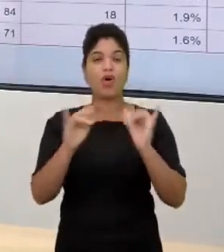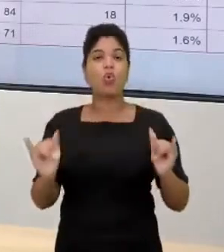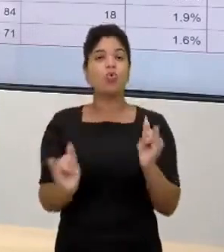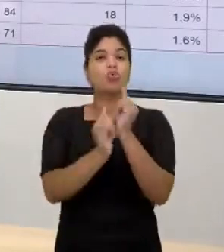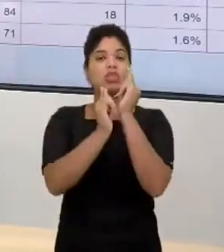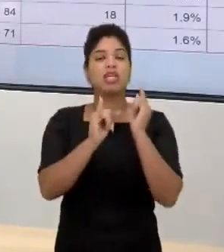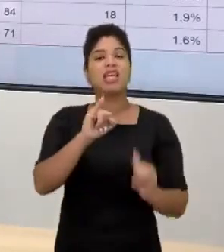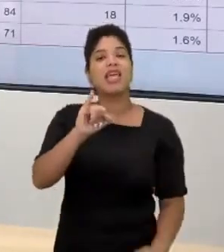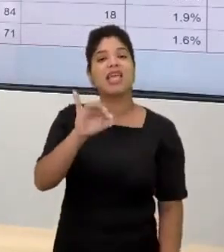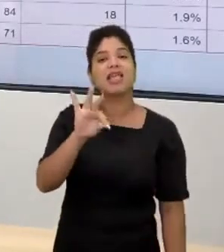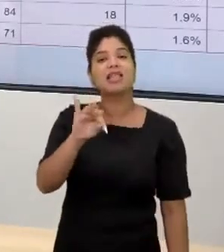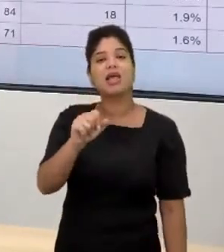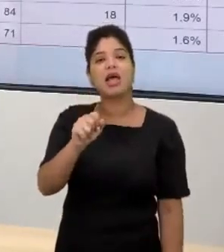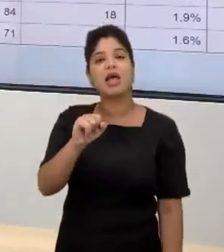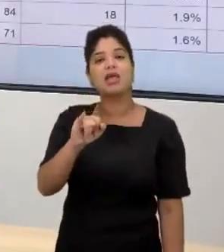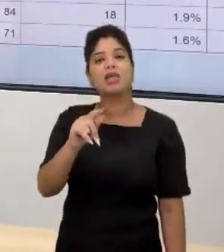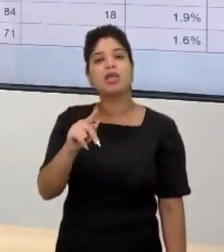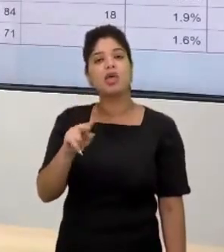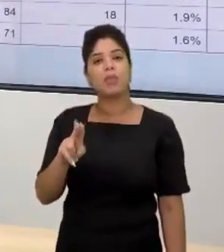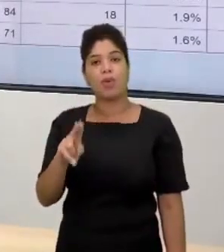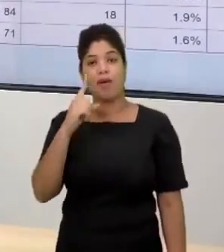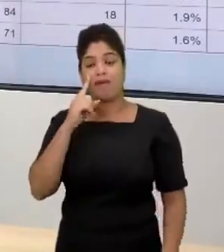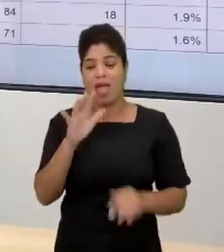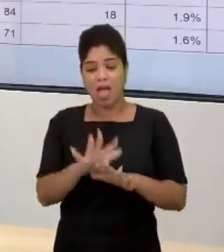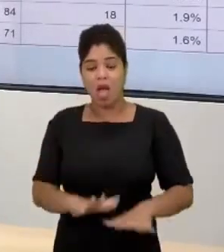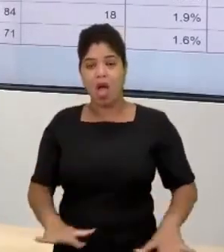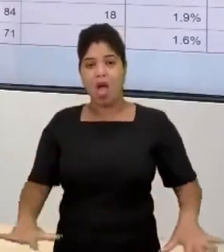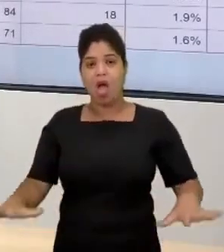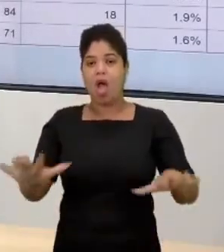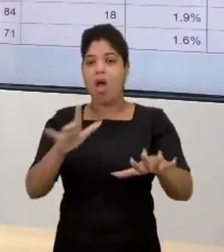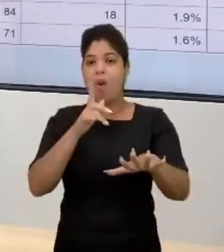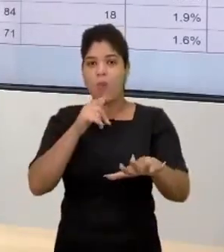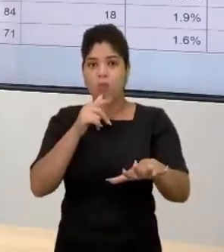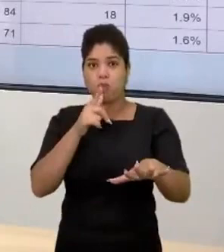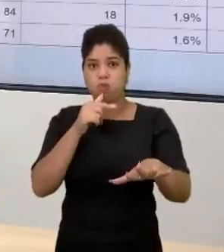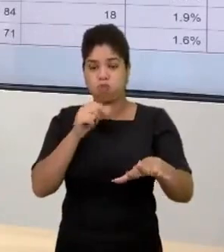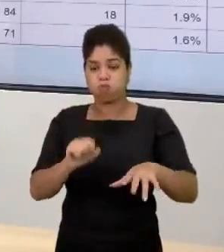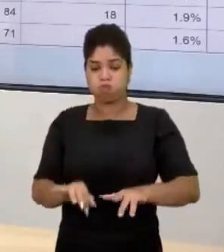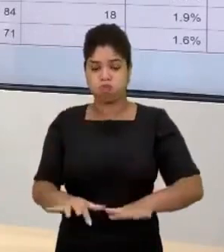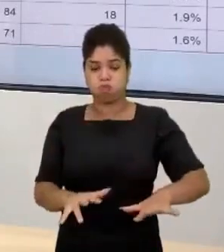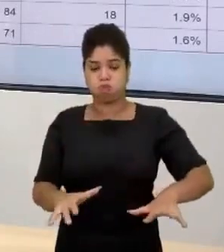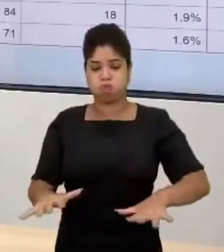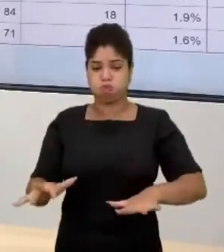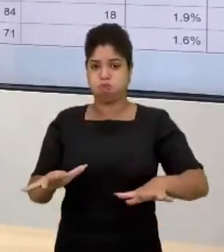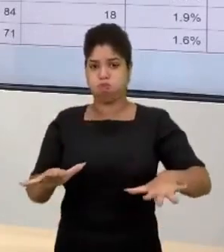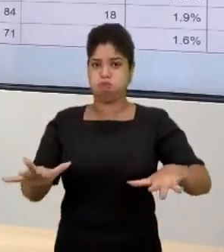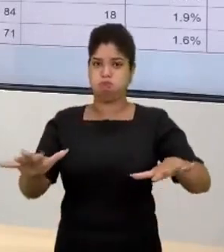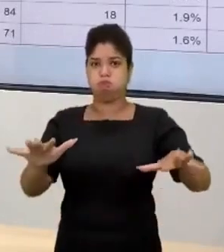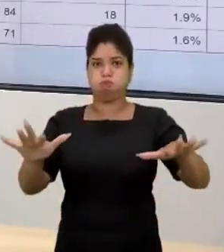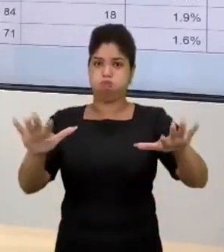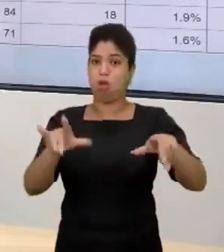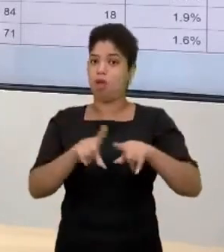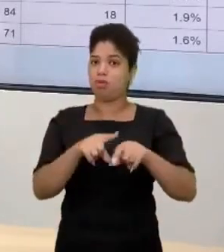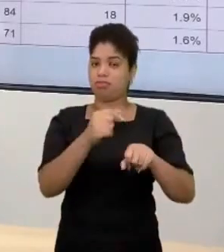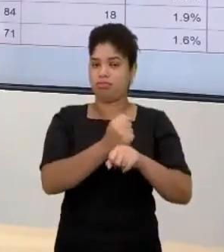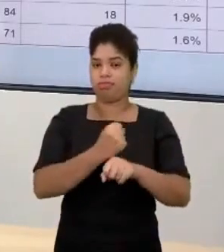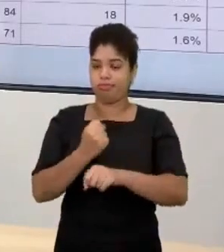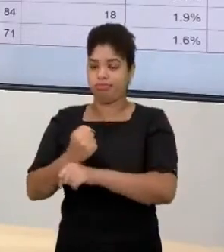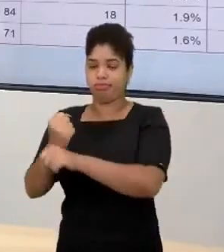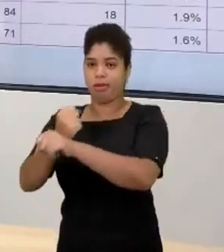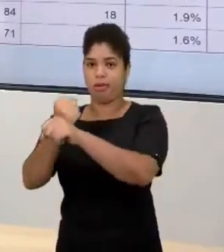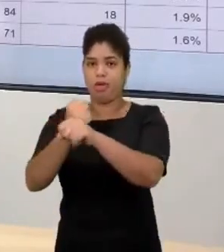um grande e vasto território a ser inundado e construído. Então, isso aí afetou, né, a vida